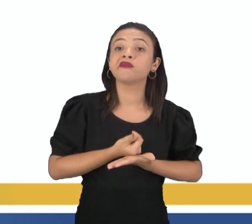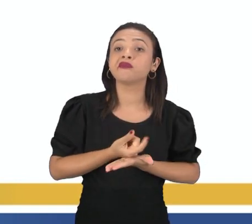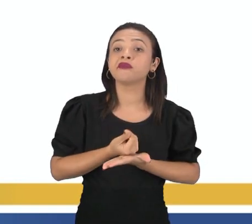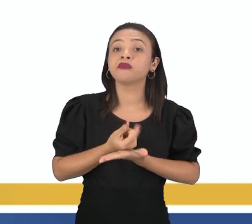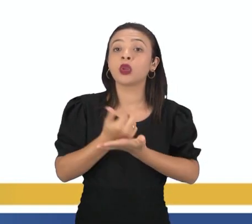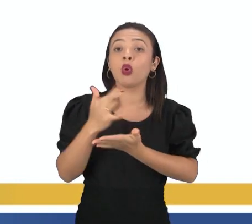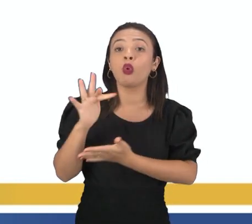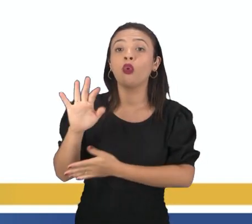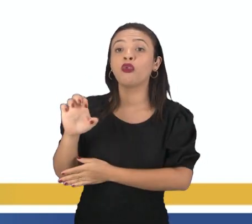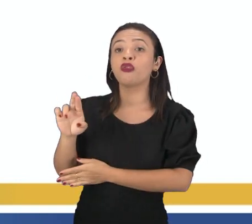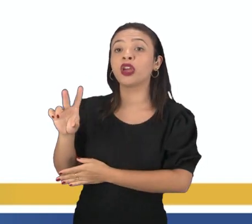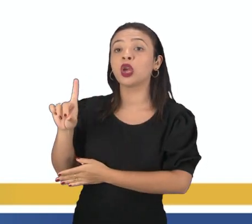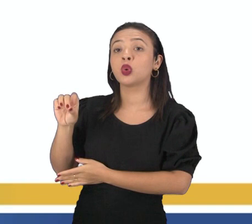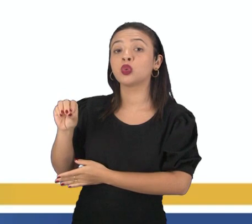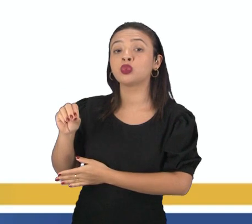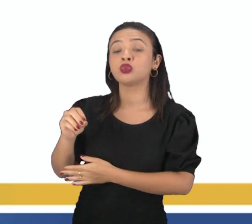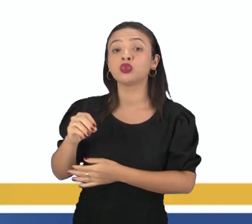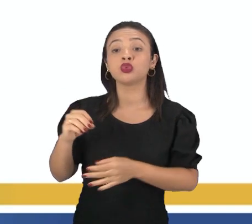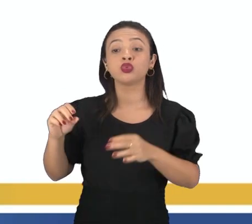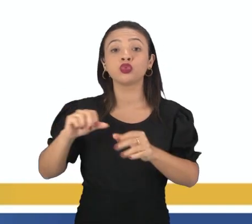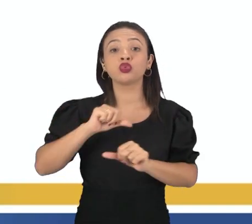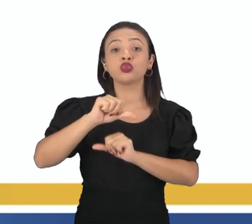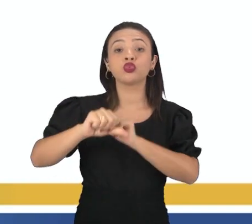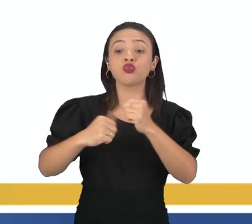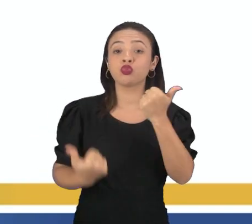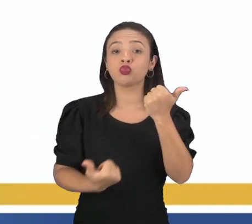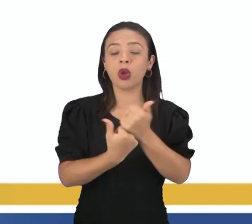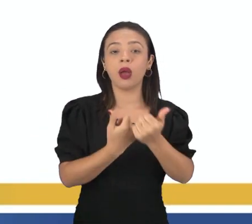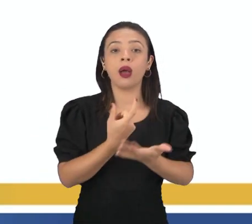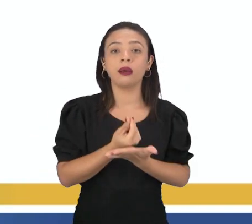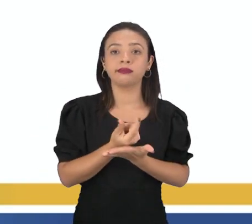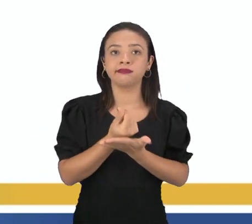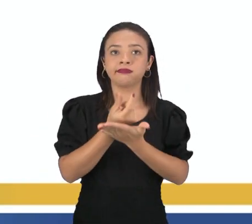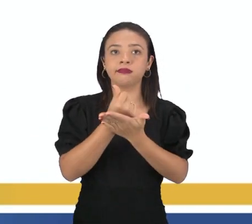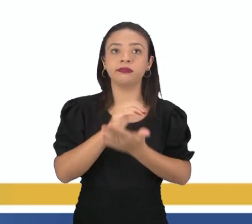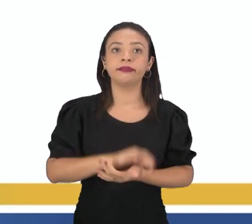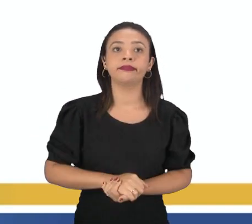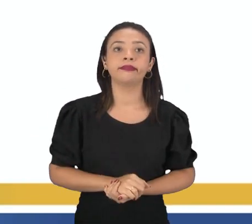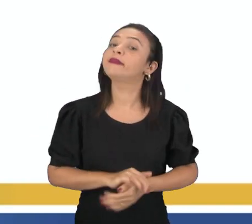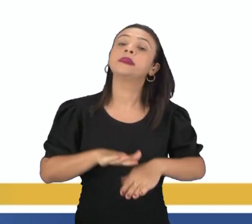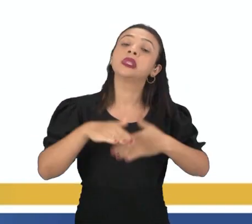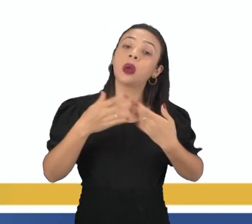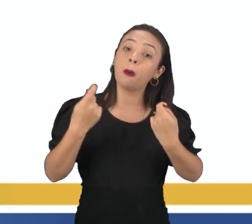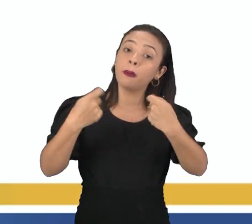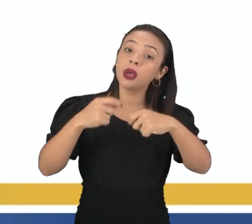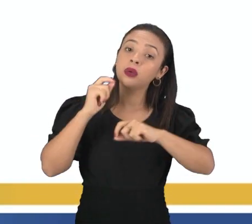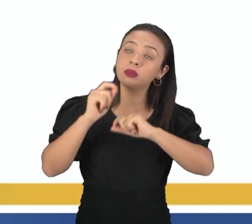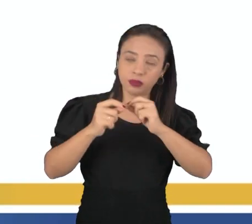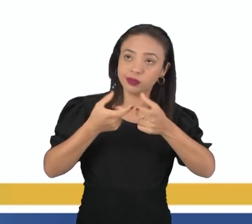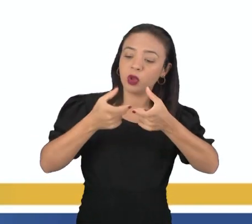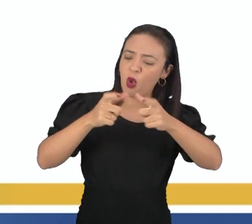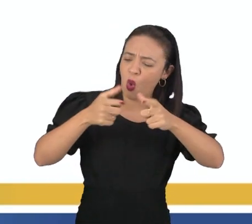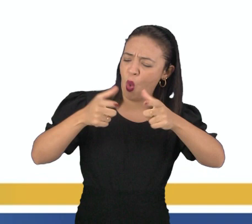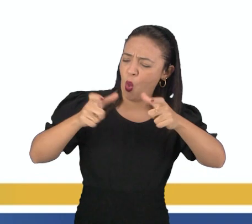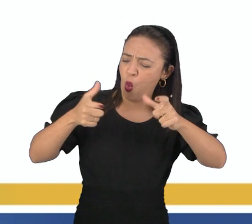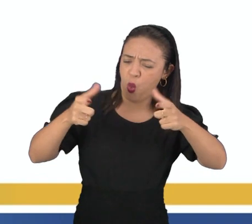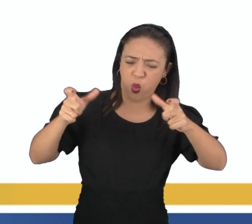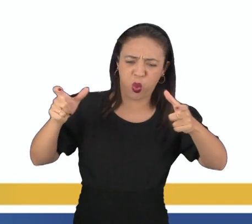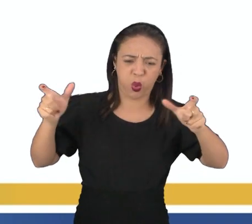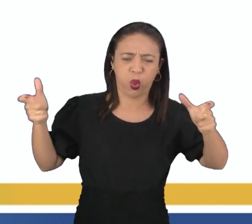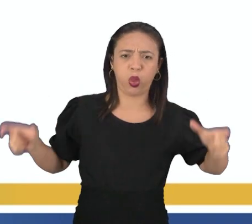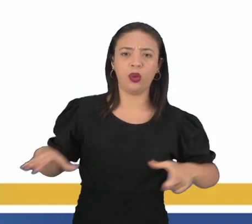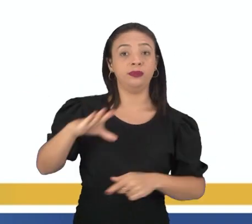O feudo vai sendo substituído pelo capital. Continuando, neste momento verifica-se crescimento das cidades, que eram